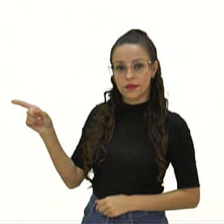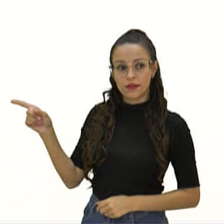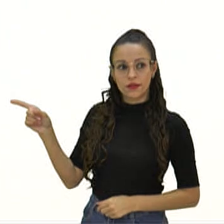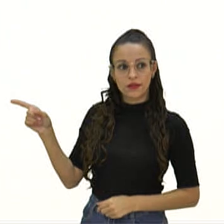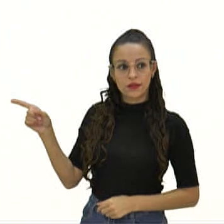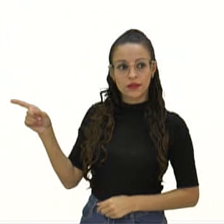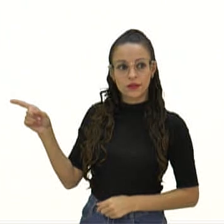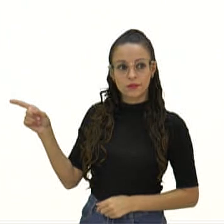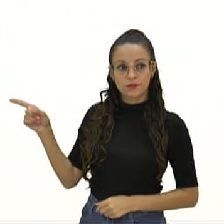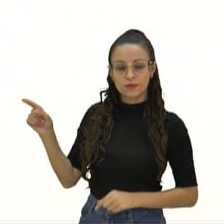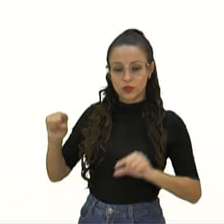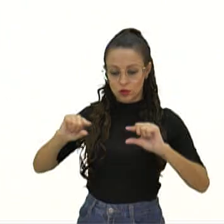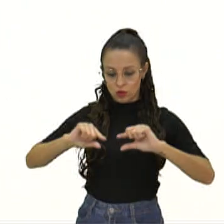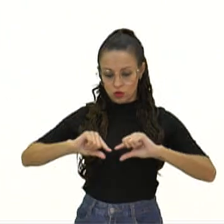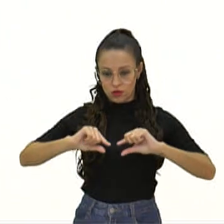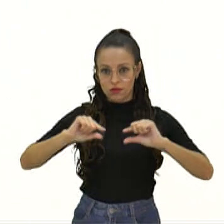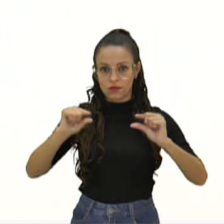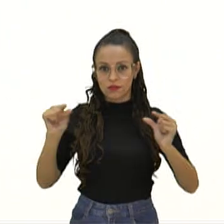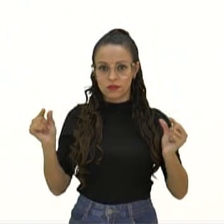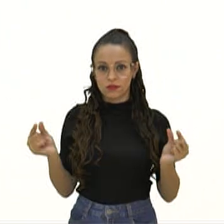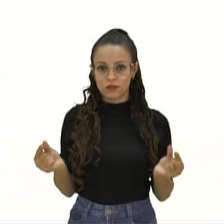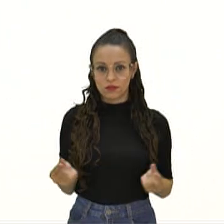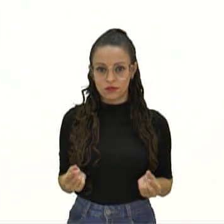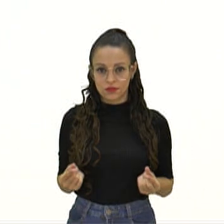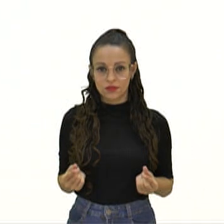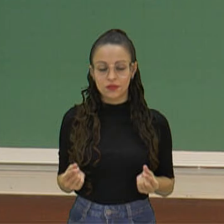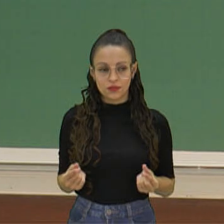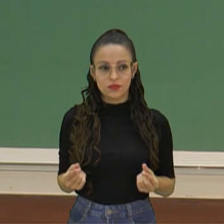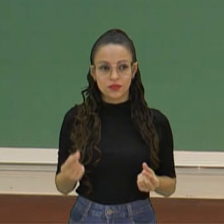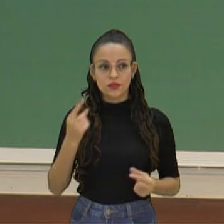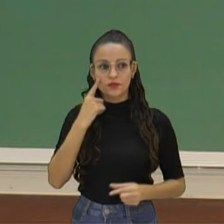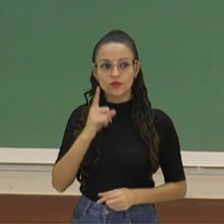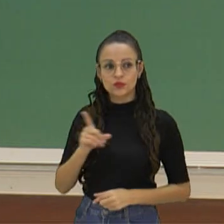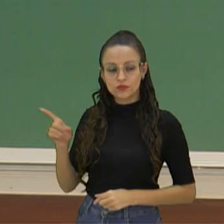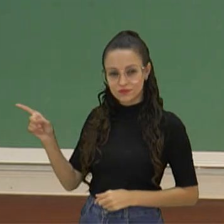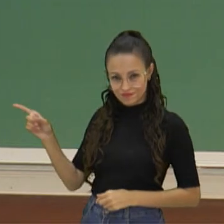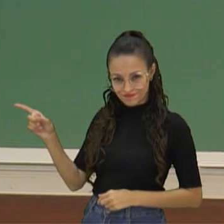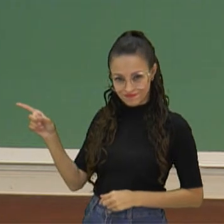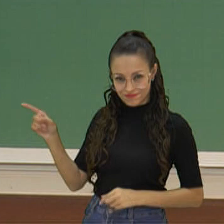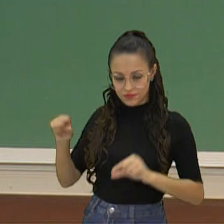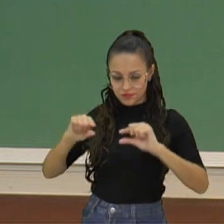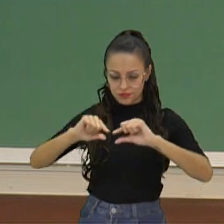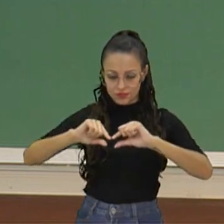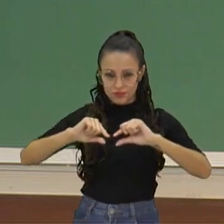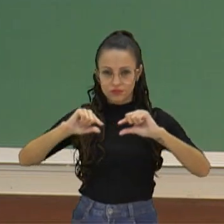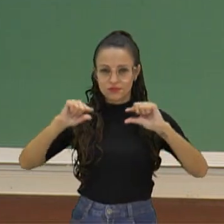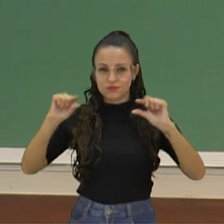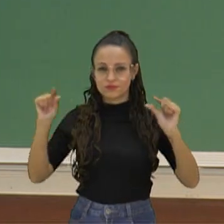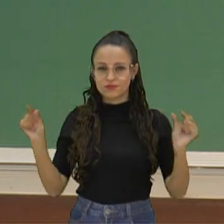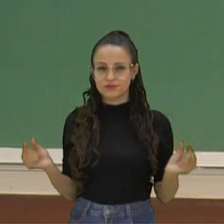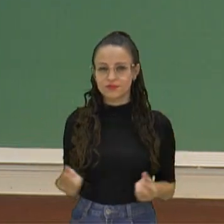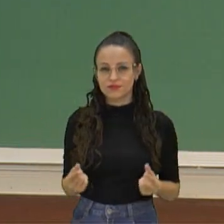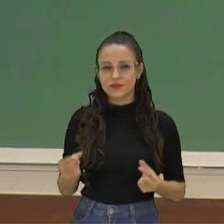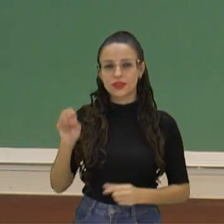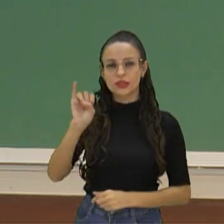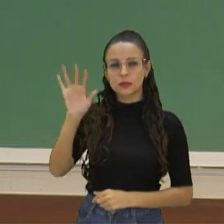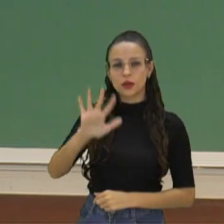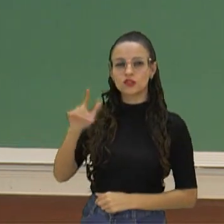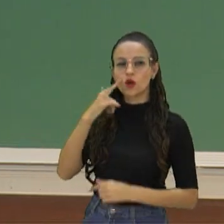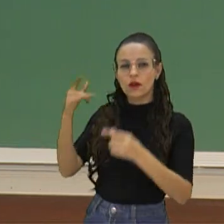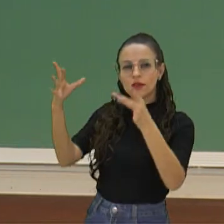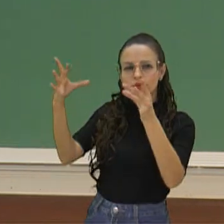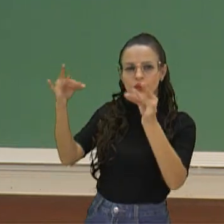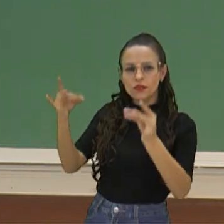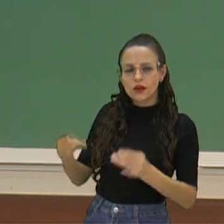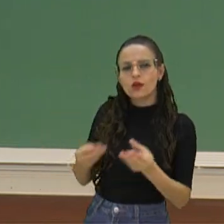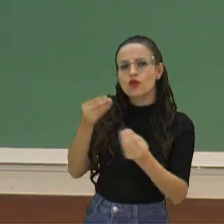gente. Aqui você teria a tuba, tá? No desenho aqui eles conseguiram fazer uma imagem muito mais interessante, mais detalhada de como